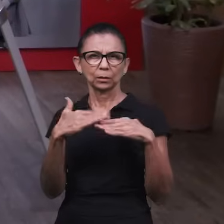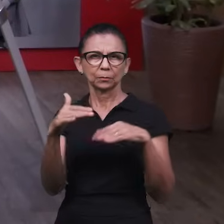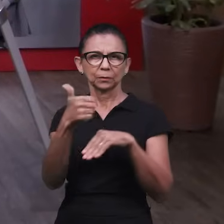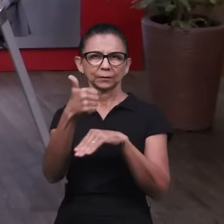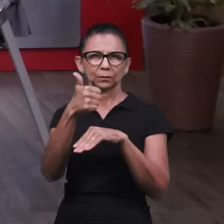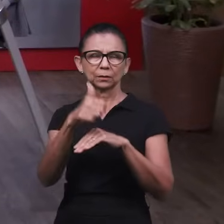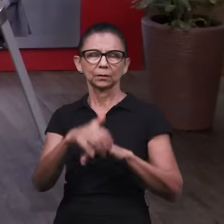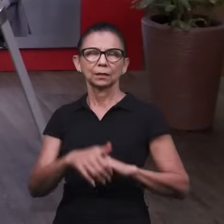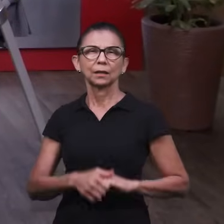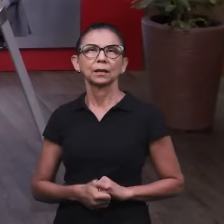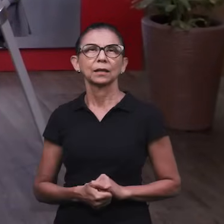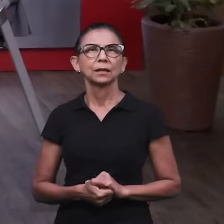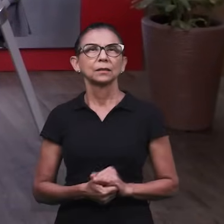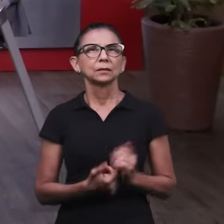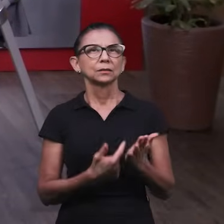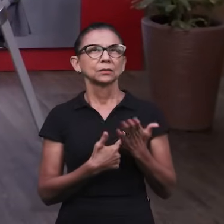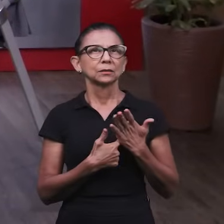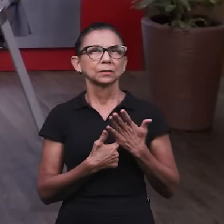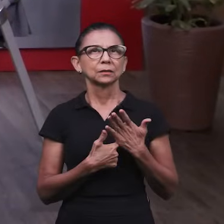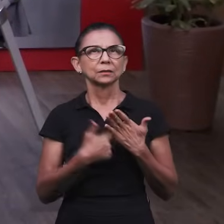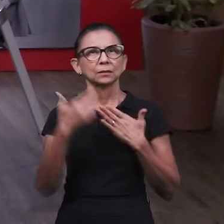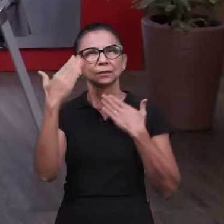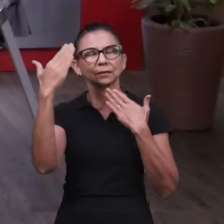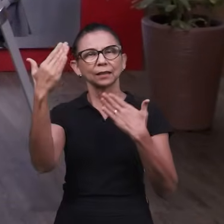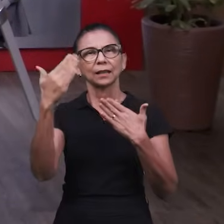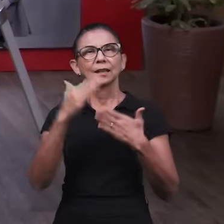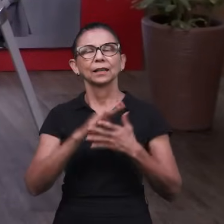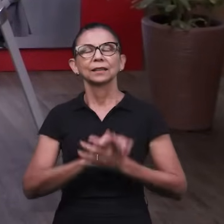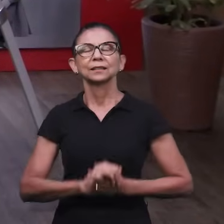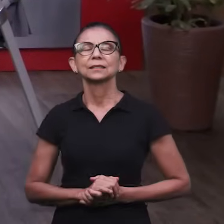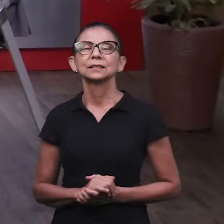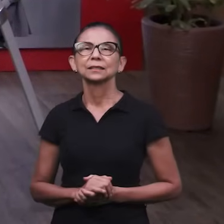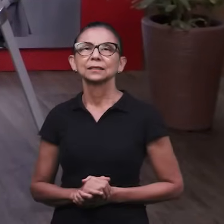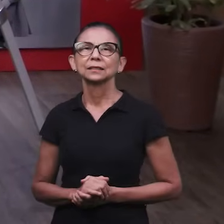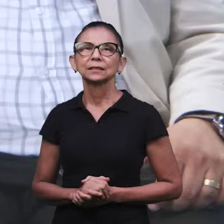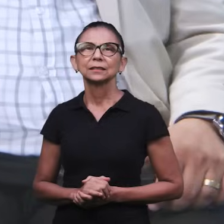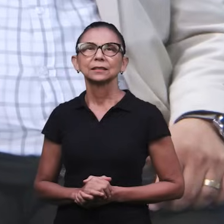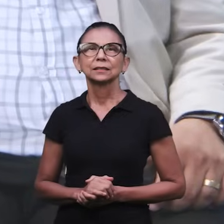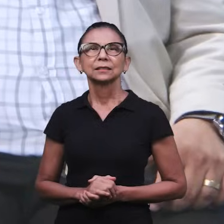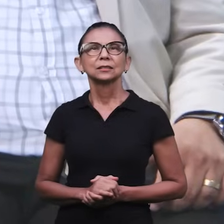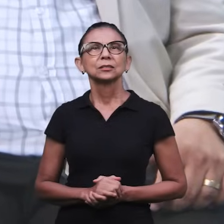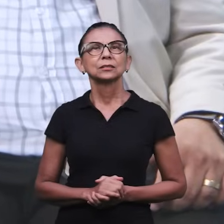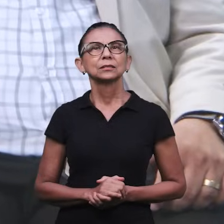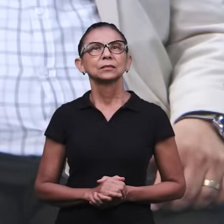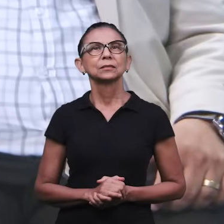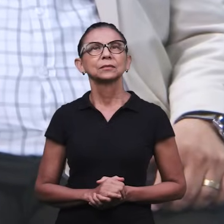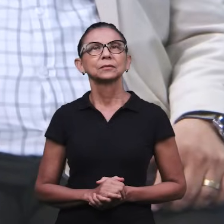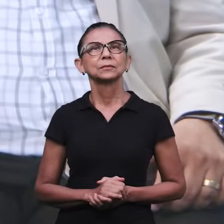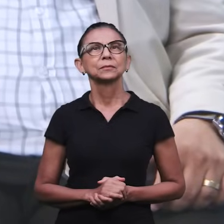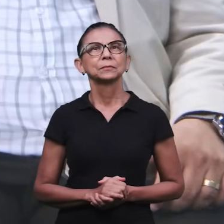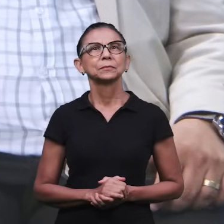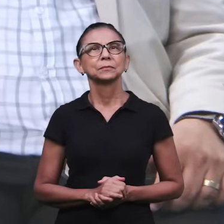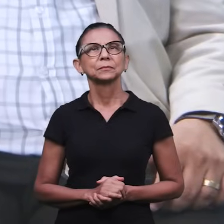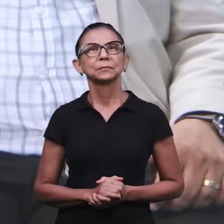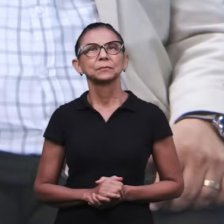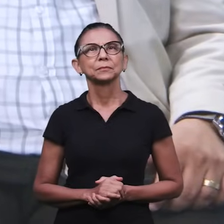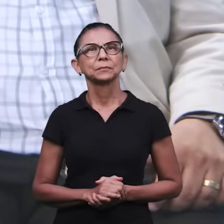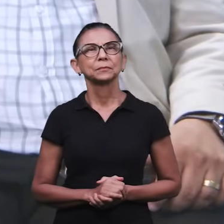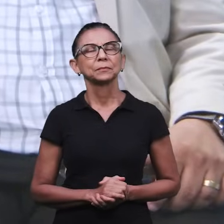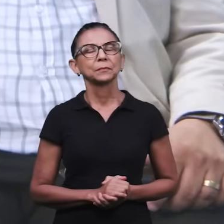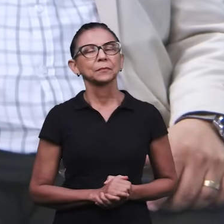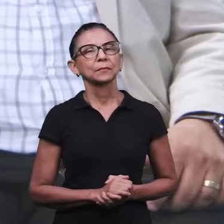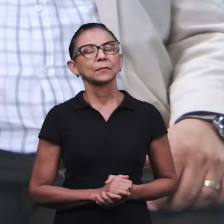bastante. Obrigado, doutora, pela sua presença. Eu agradeço o convite. Gostaria de falar com